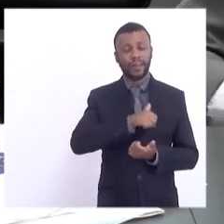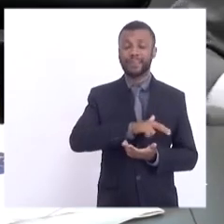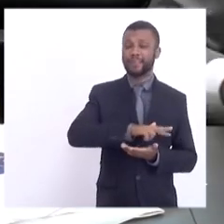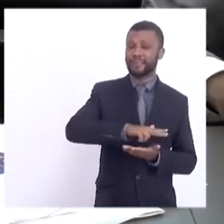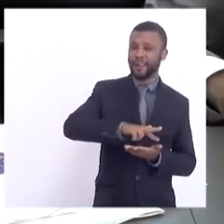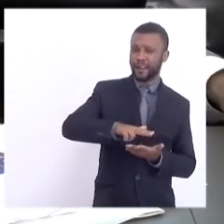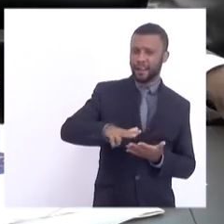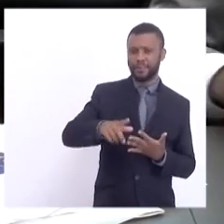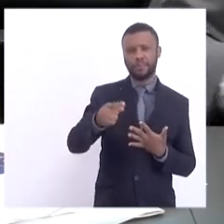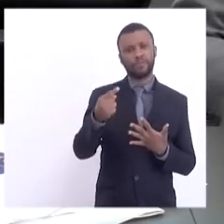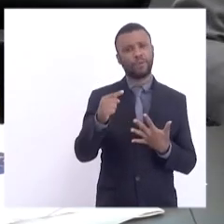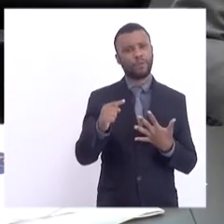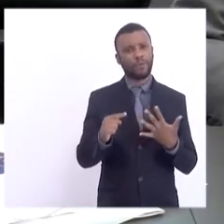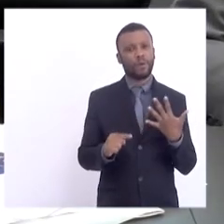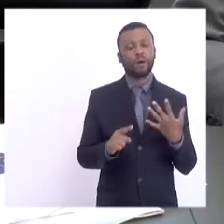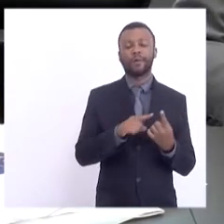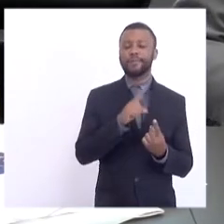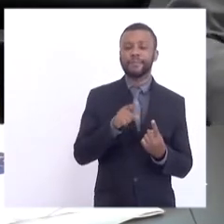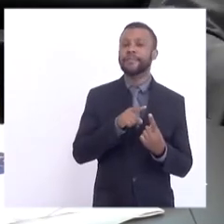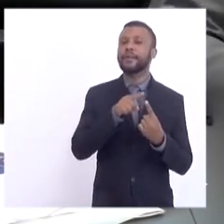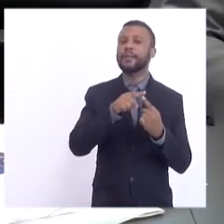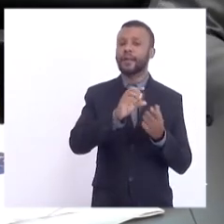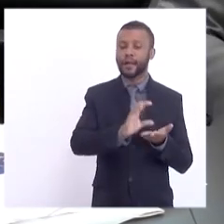diversos Não